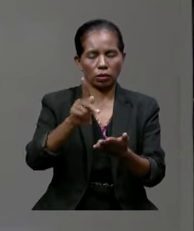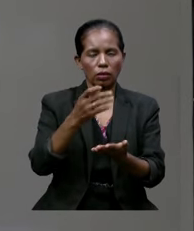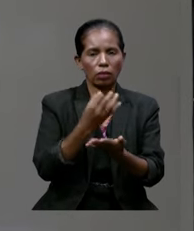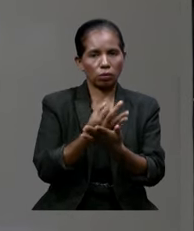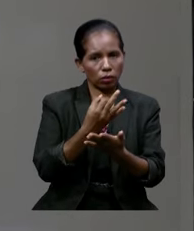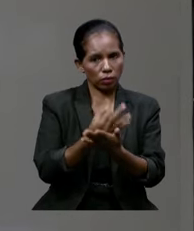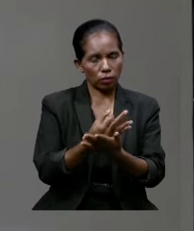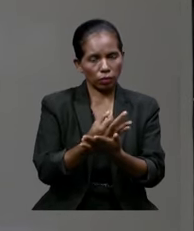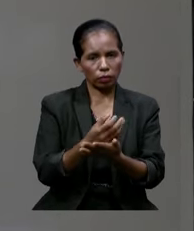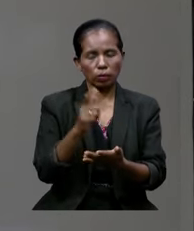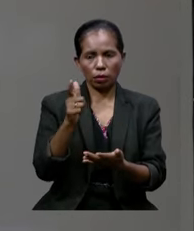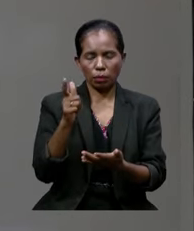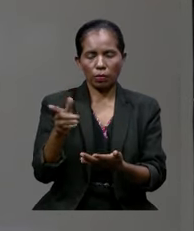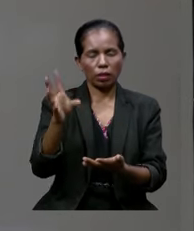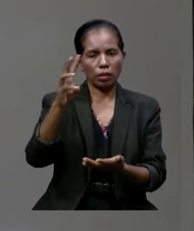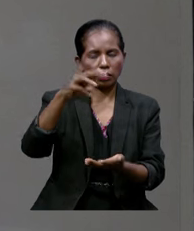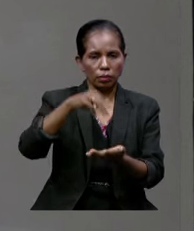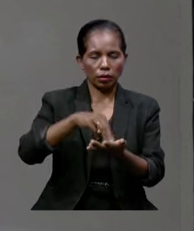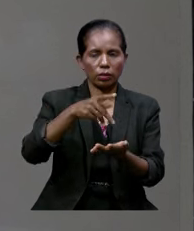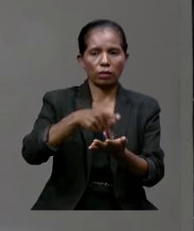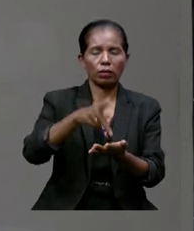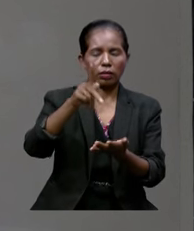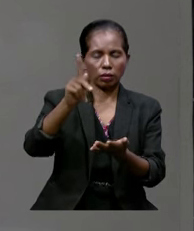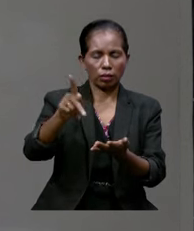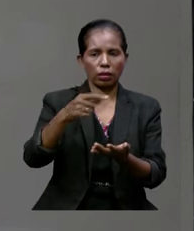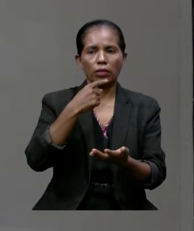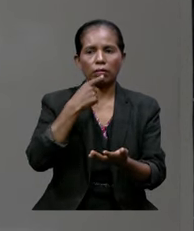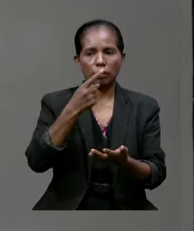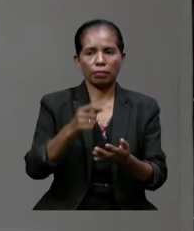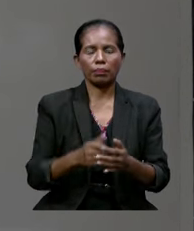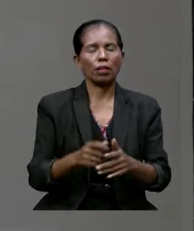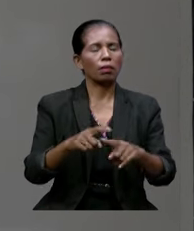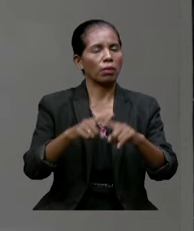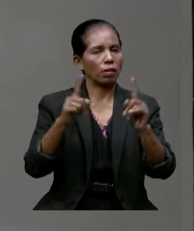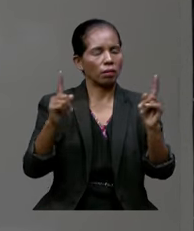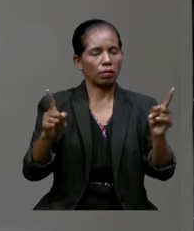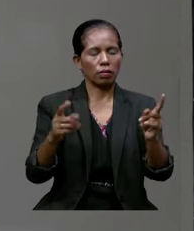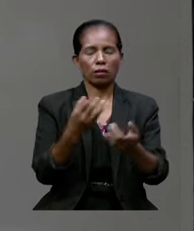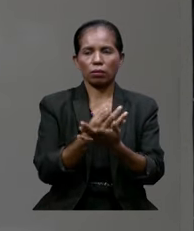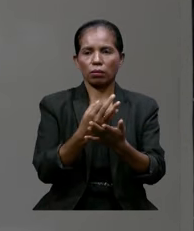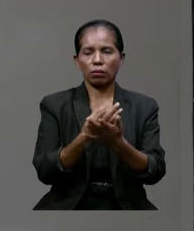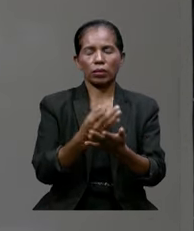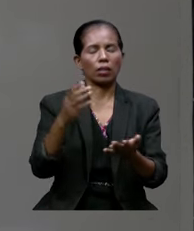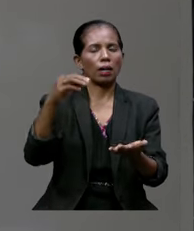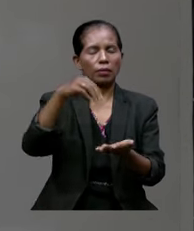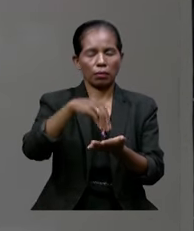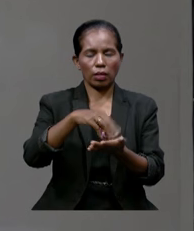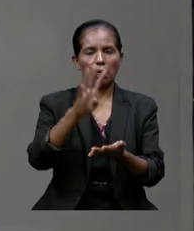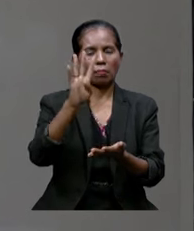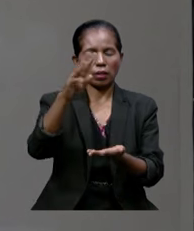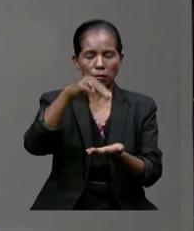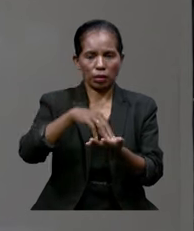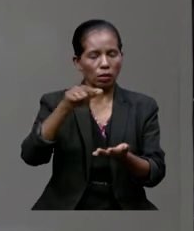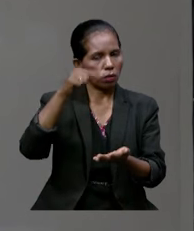milhão rode selo assuntos rullo maibere torno 4 milhão nem atudo cata